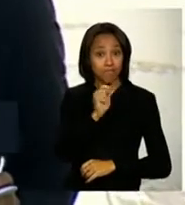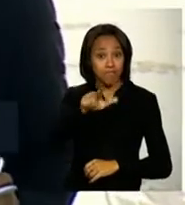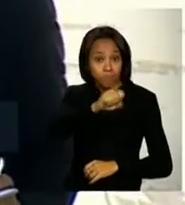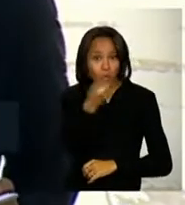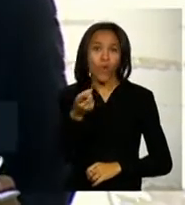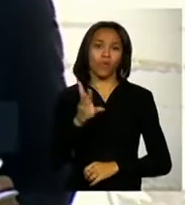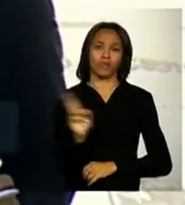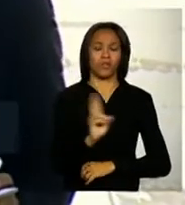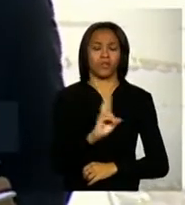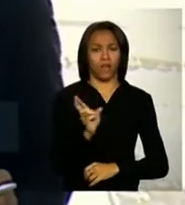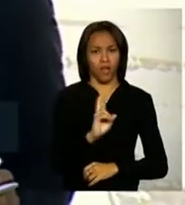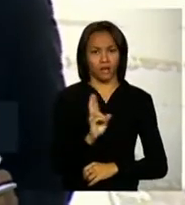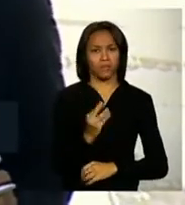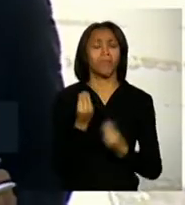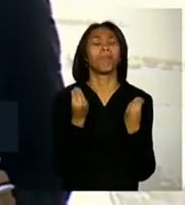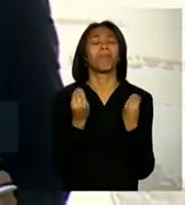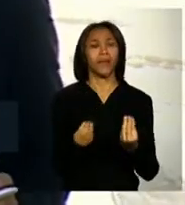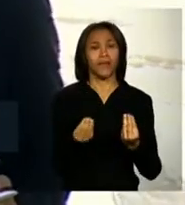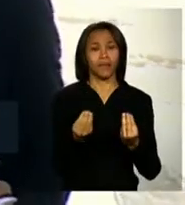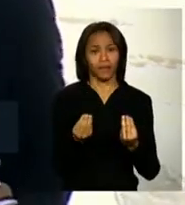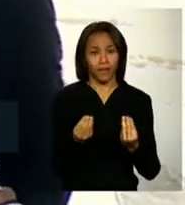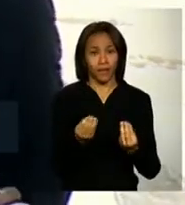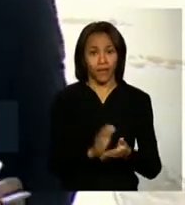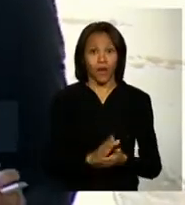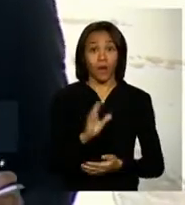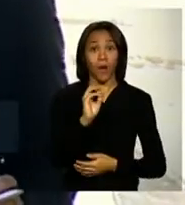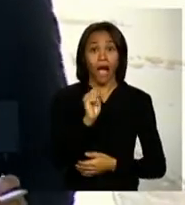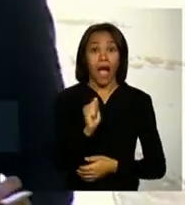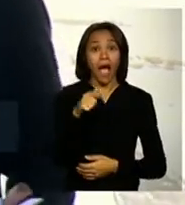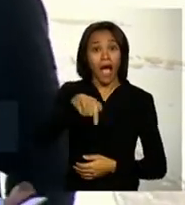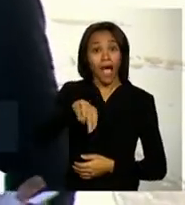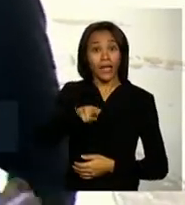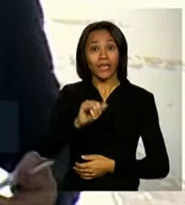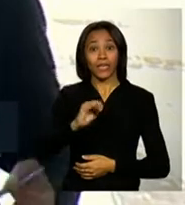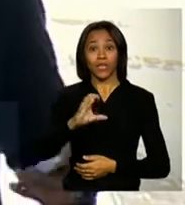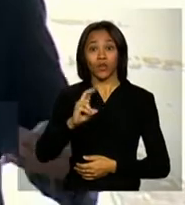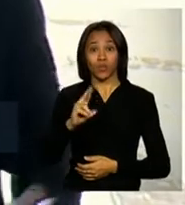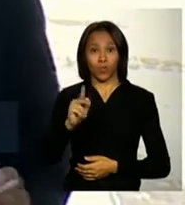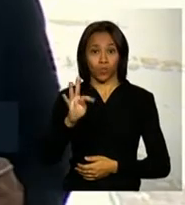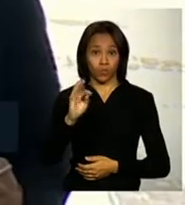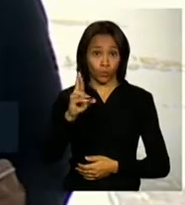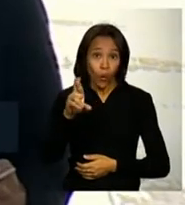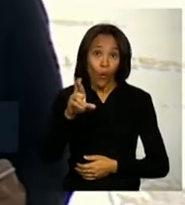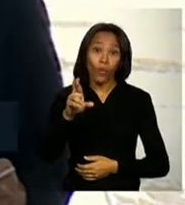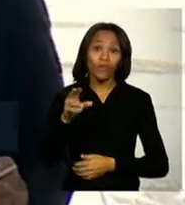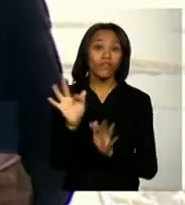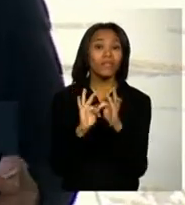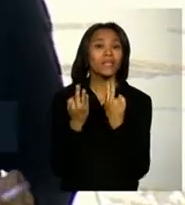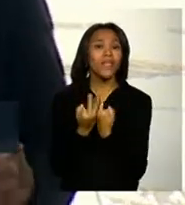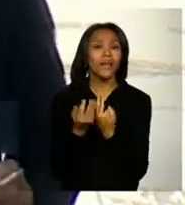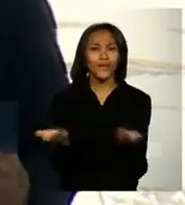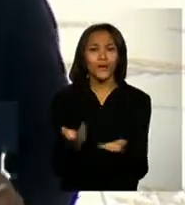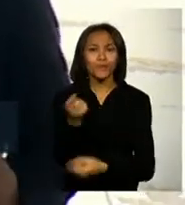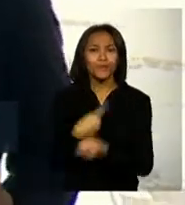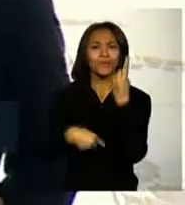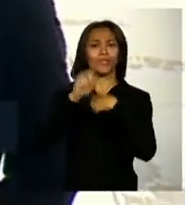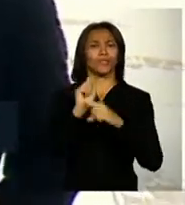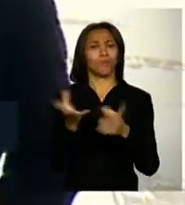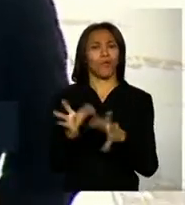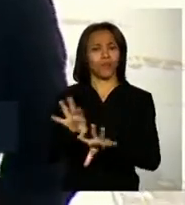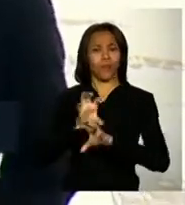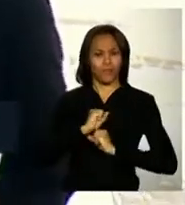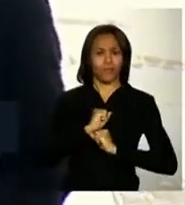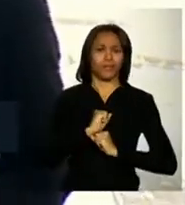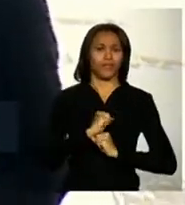para que o agricultor familiar que hoje é um sucesso possa incorporar